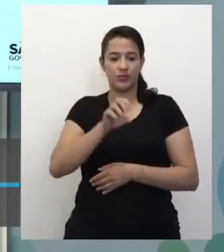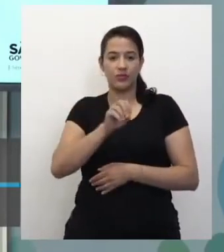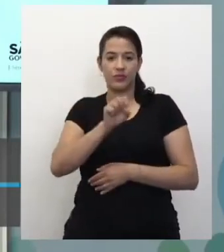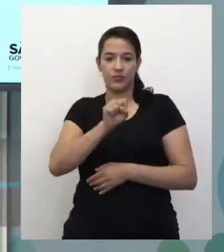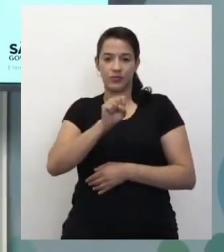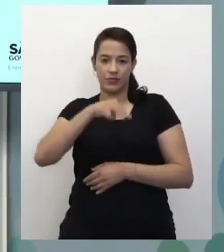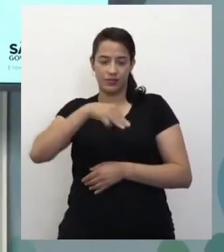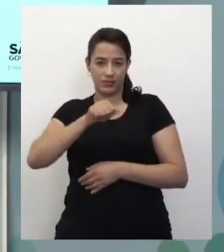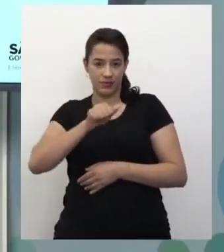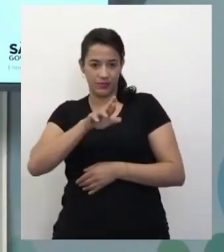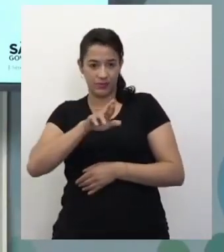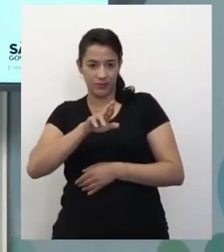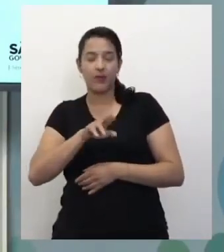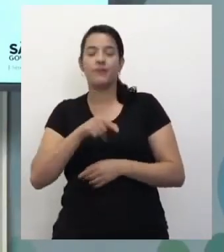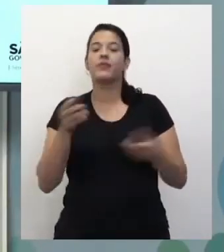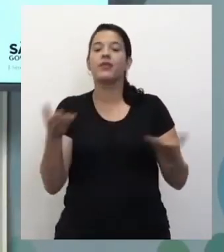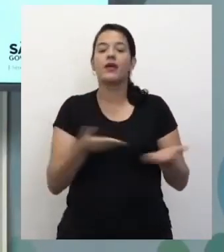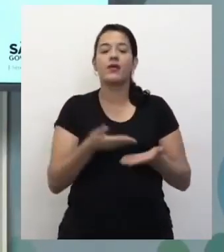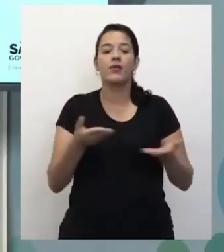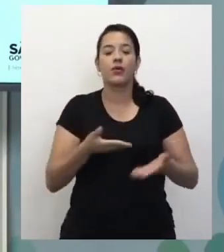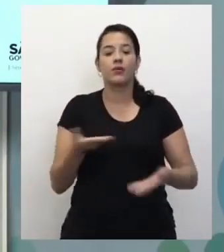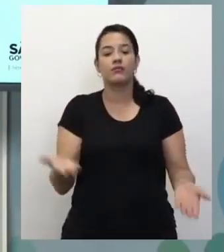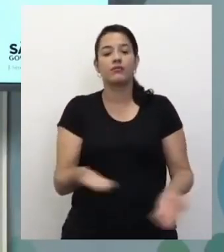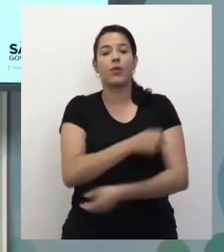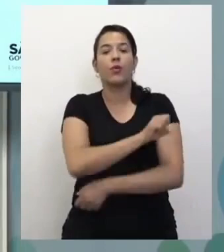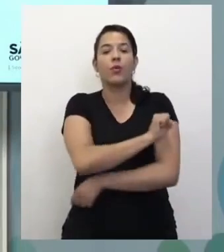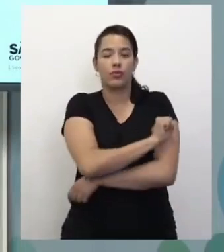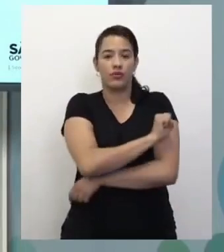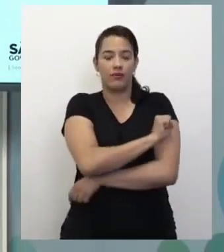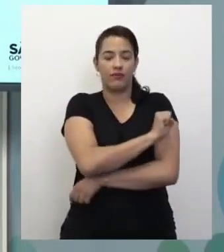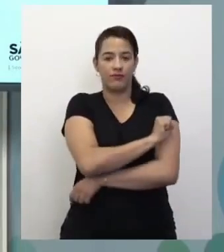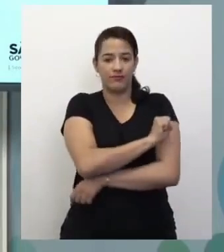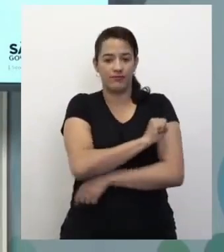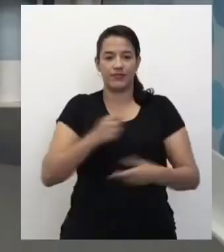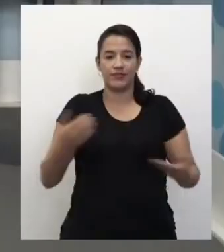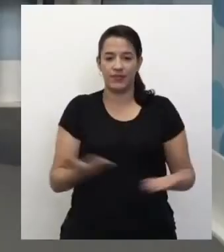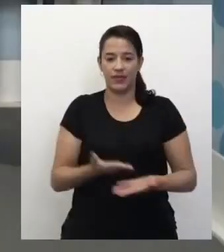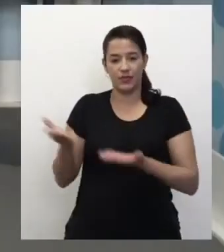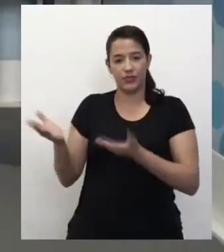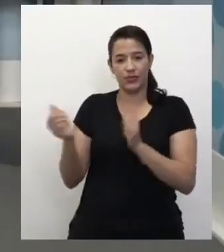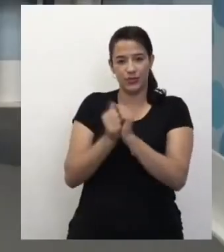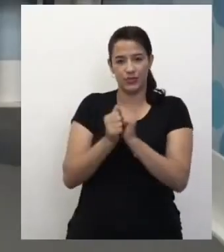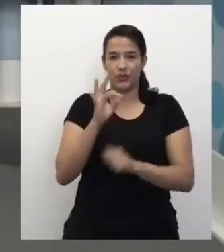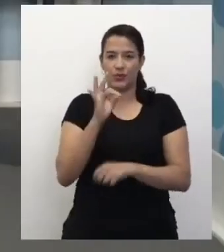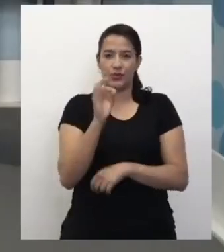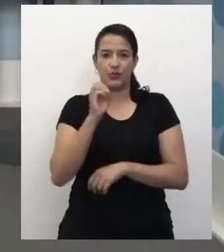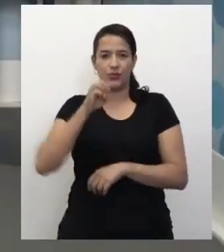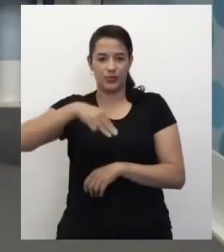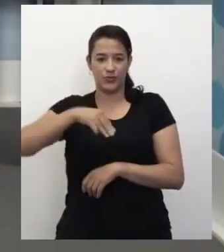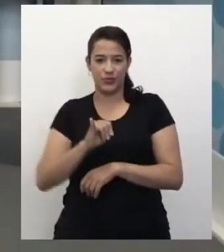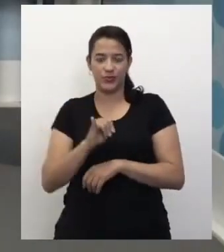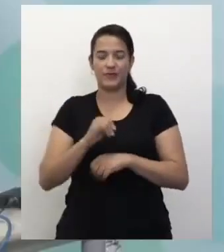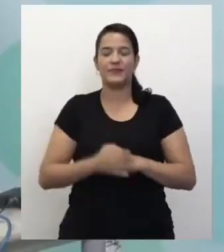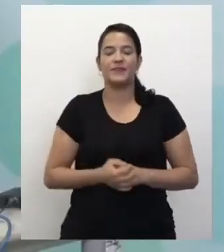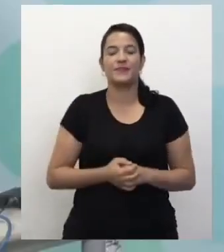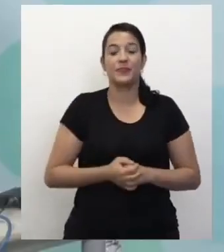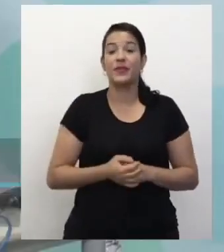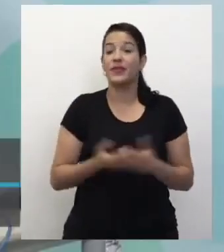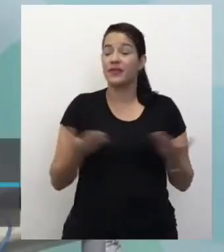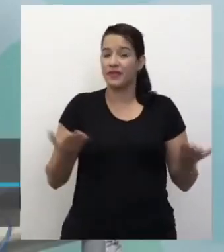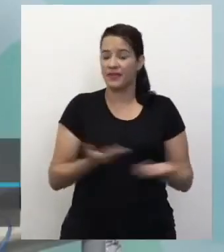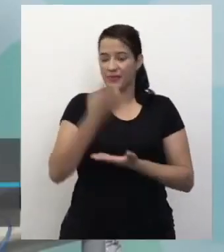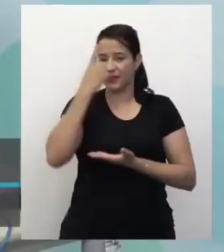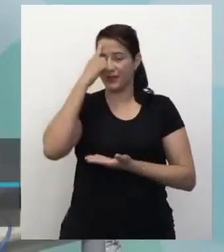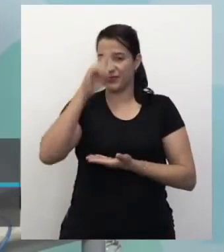para o oitavo ano do ensino fundamental. Hoje comigo, professor Tony. Bom dia, Tony. É isso aí, bom dia Osmar, bom dia a você que está nos acompanhando